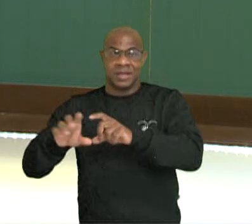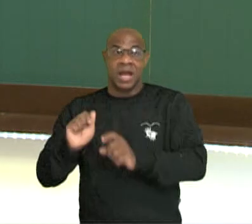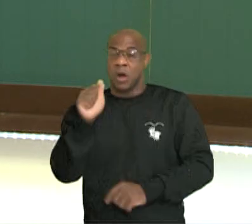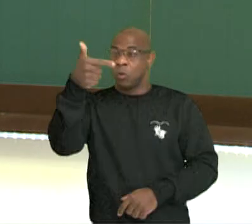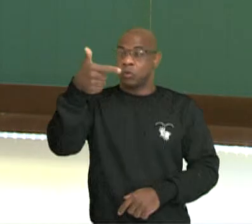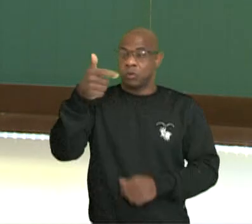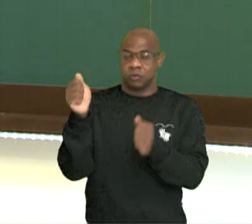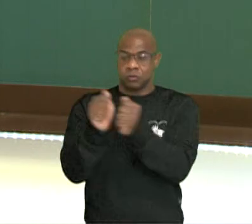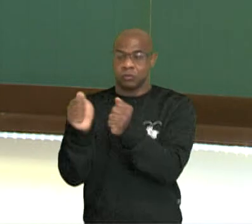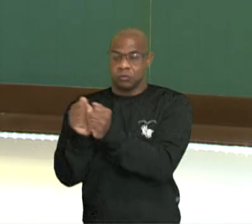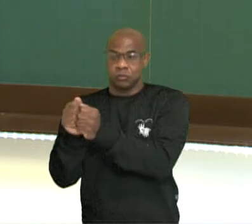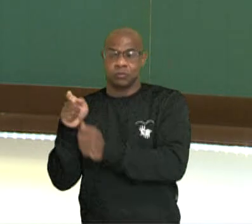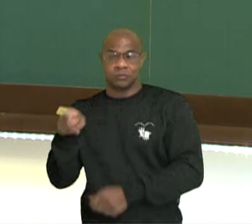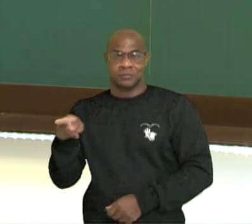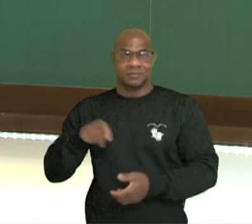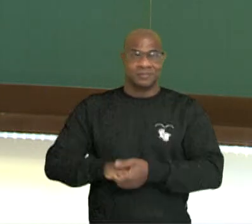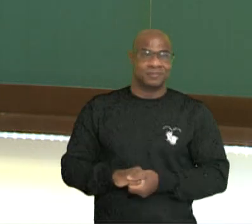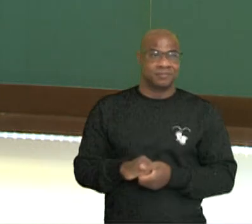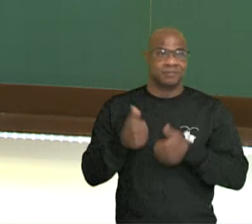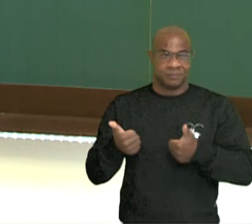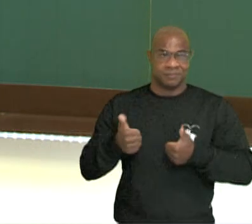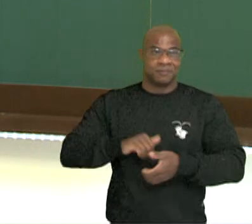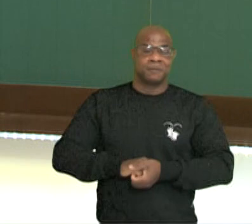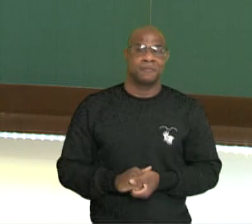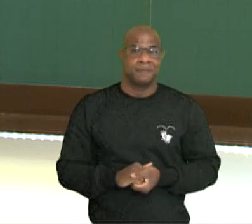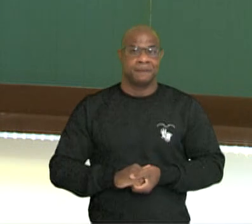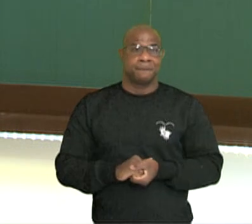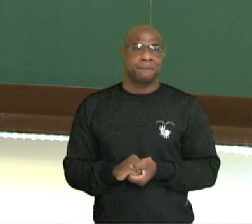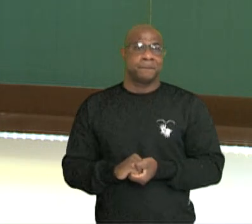desse quadrado. Certinho?